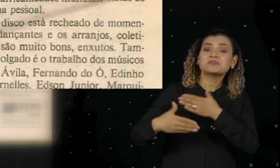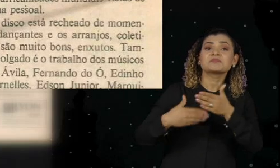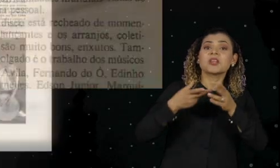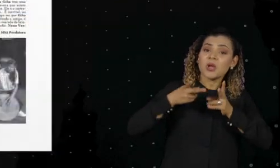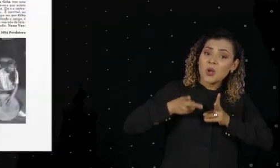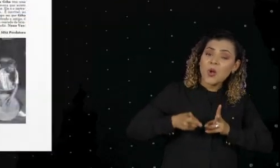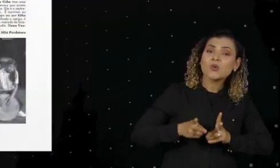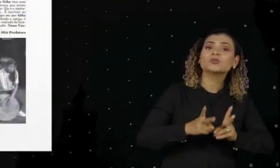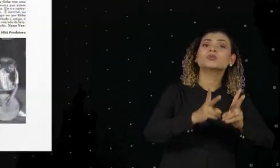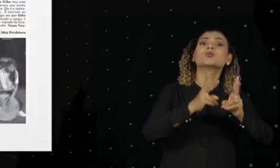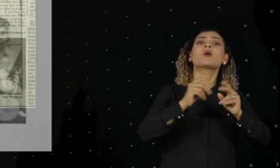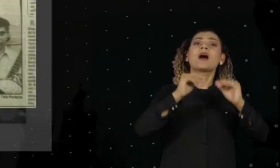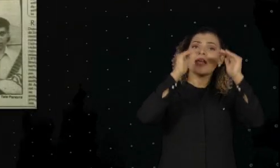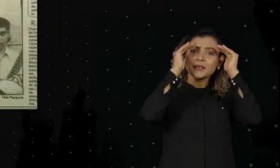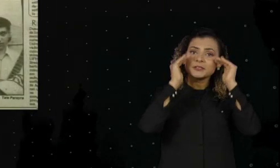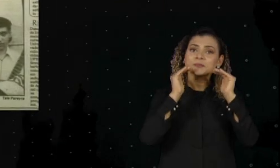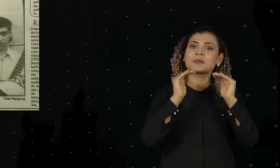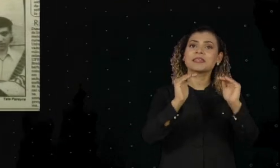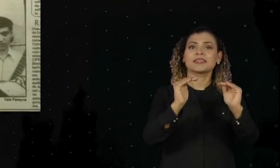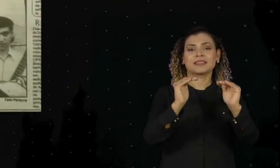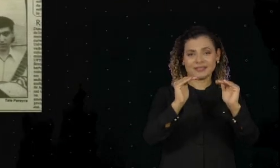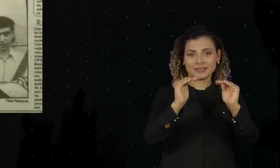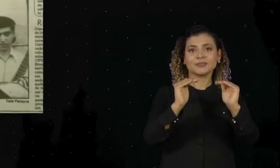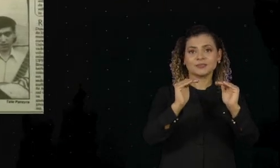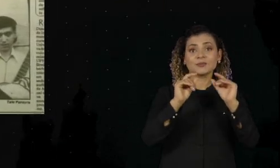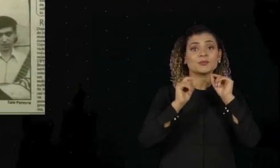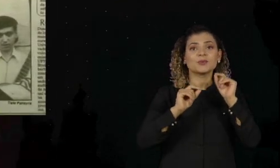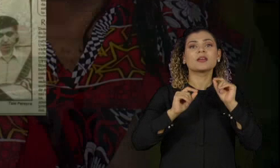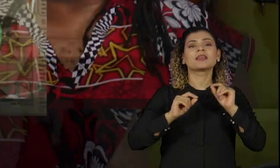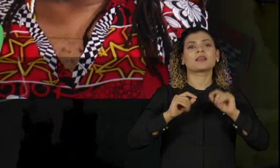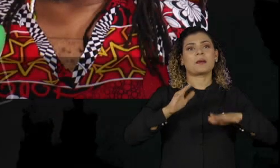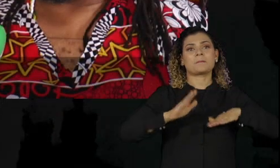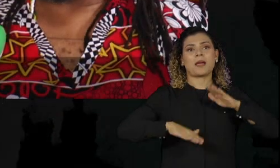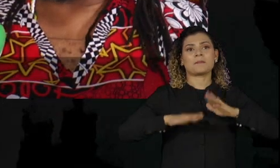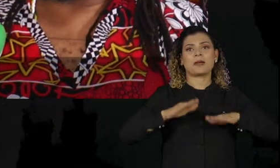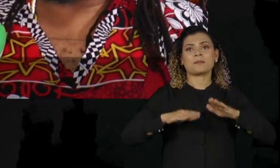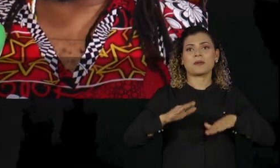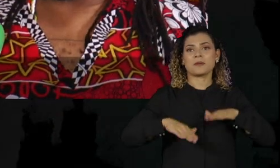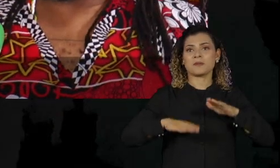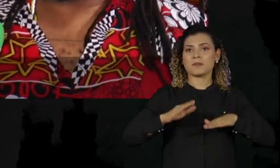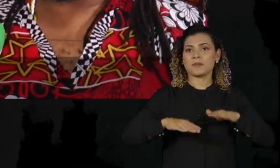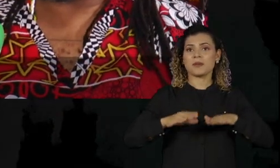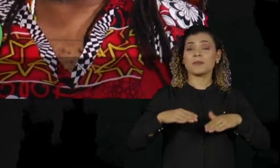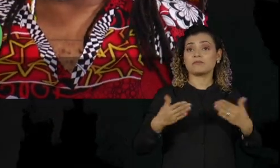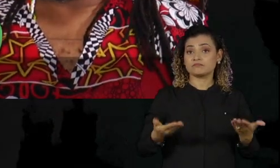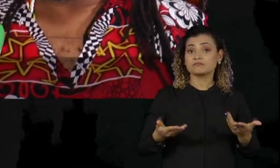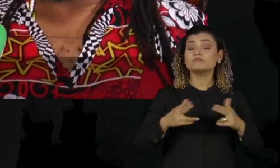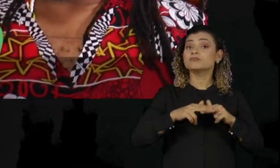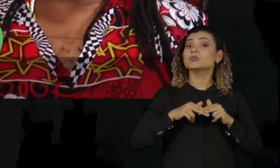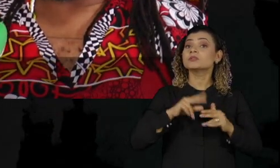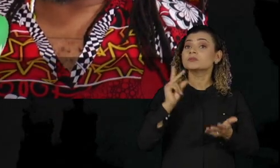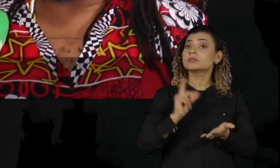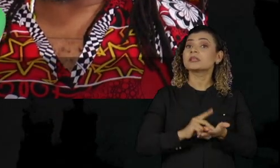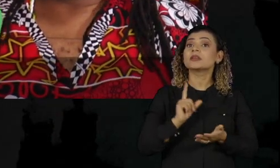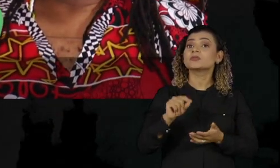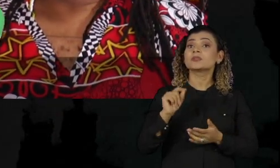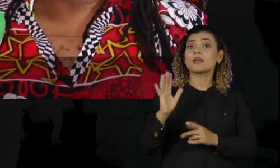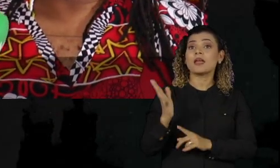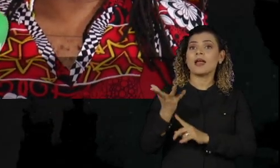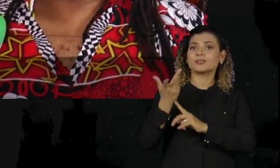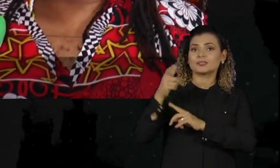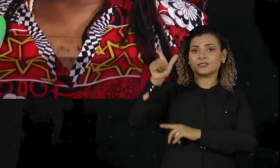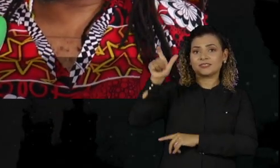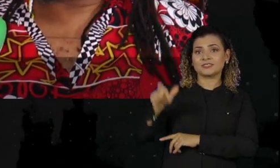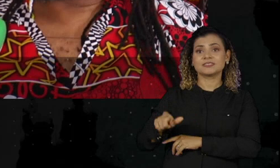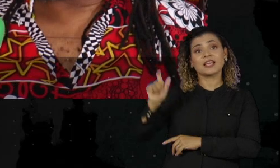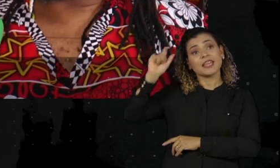continuar respeitando muito esse instrumento de sopapo. O pai deixa isso como artista e